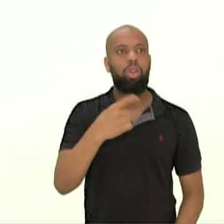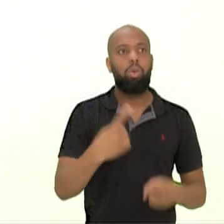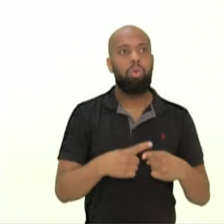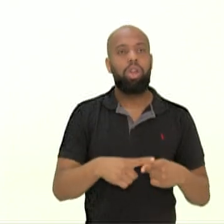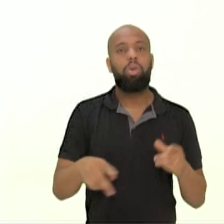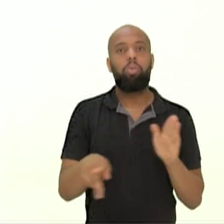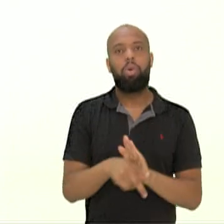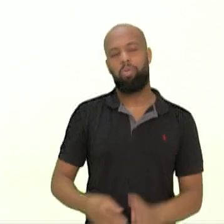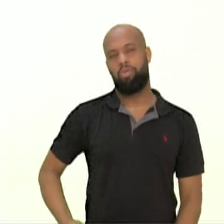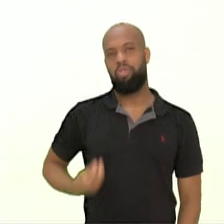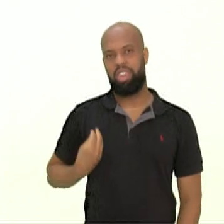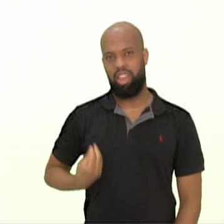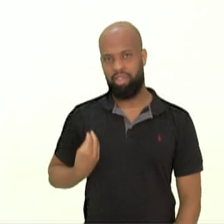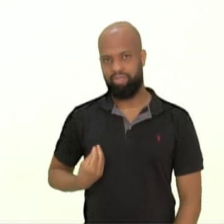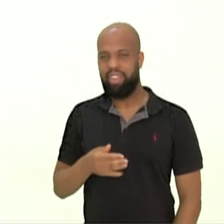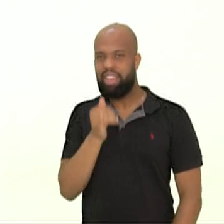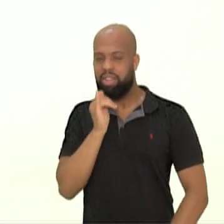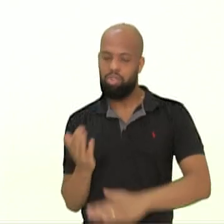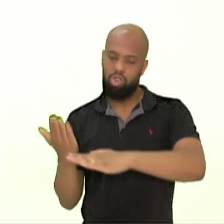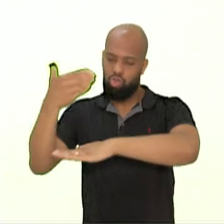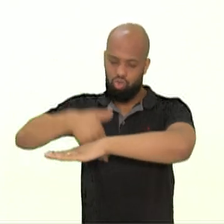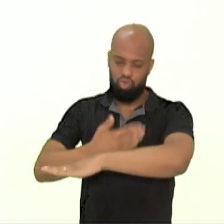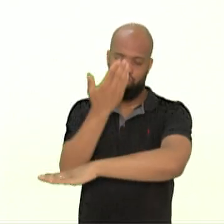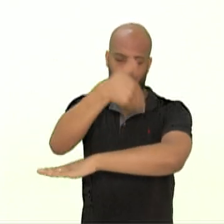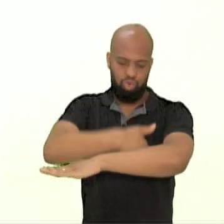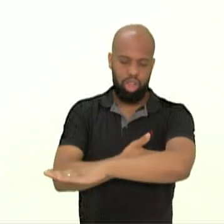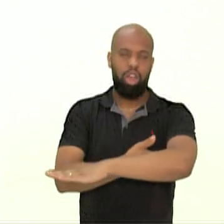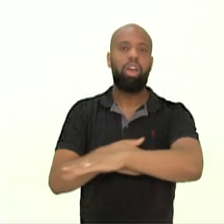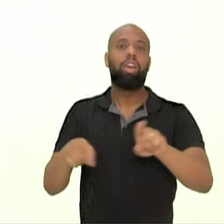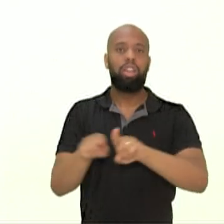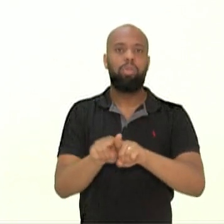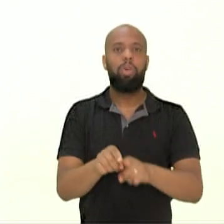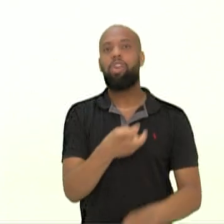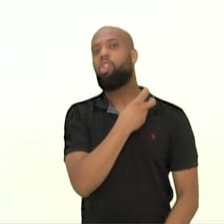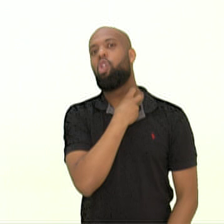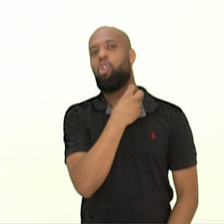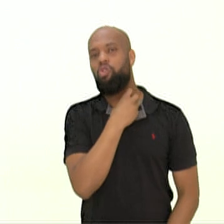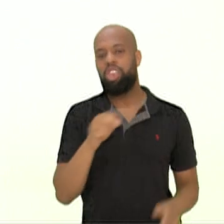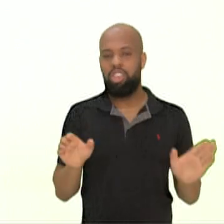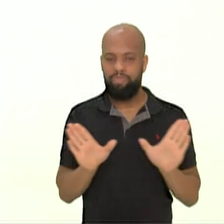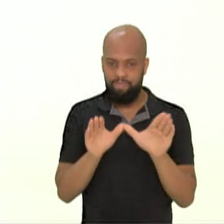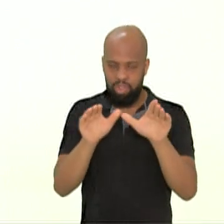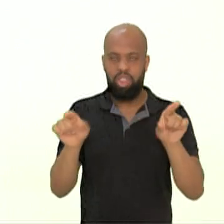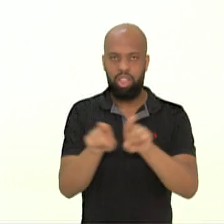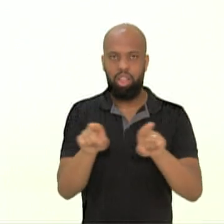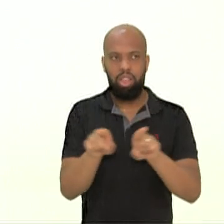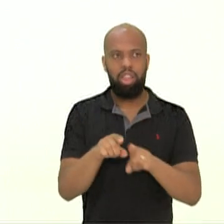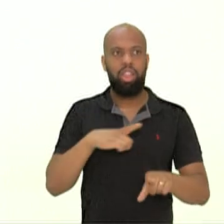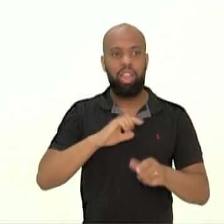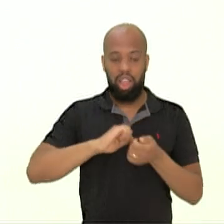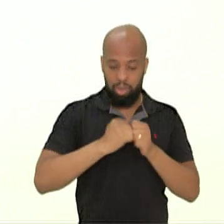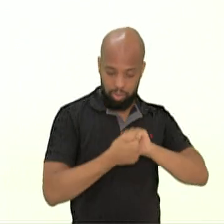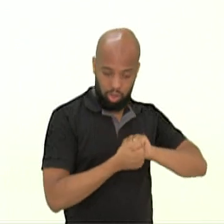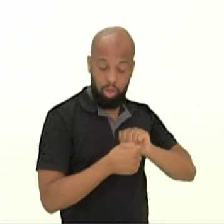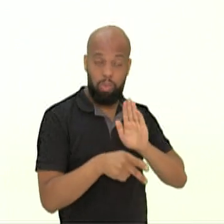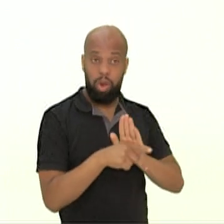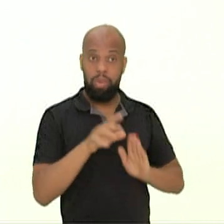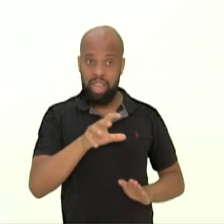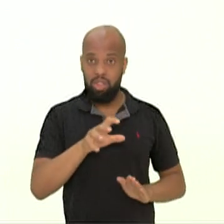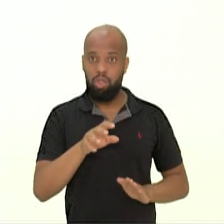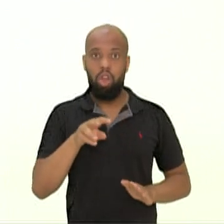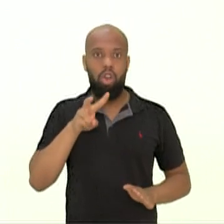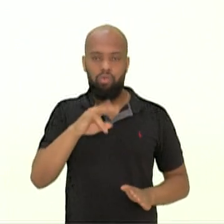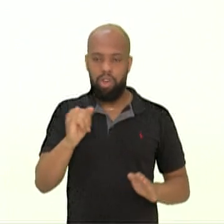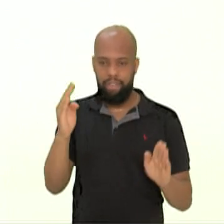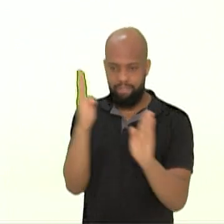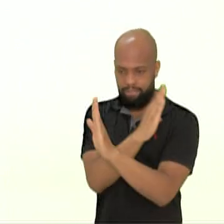sobrevivência. Então, da mesma forma que nos adaptamos à visão, eles acabaram se adaptando para o sonar. Então, ali, a caça que ele vem a fazer